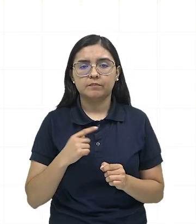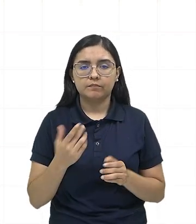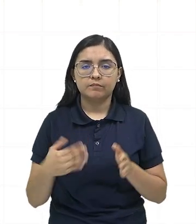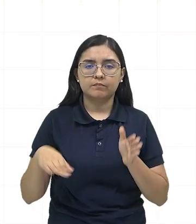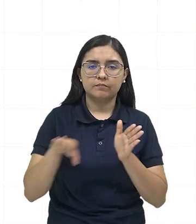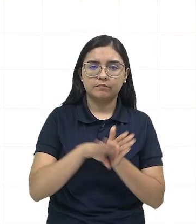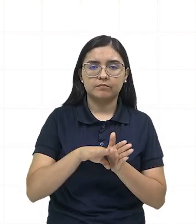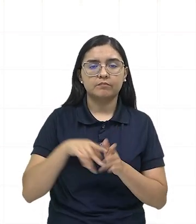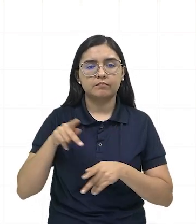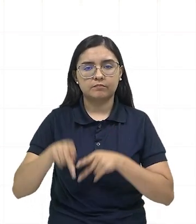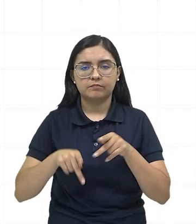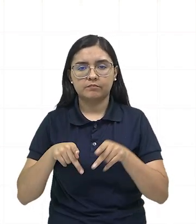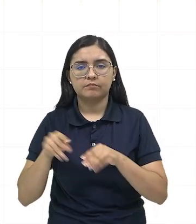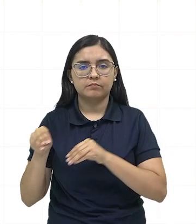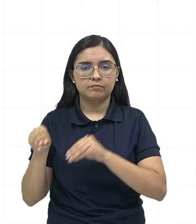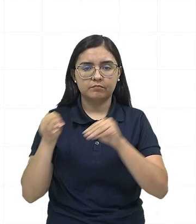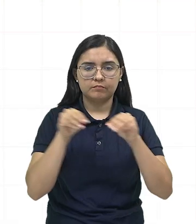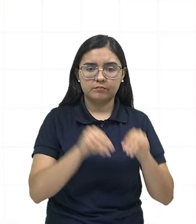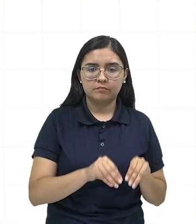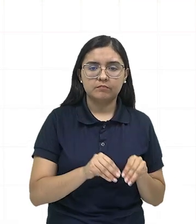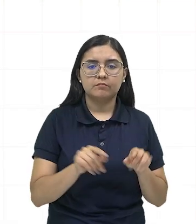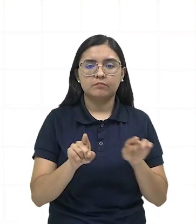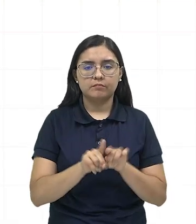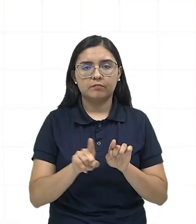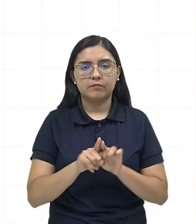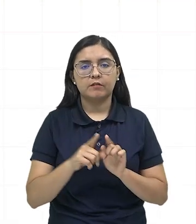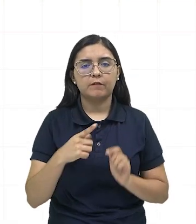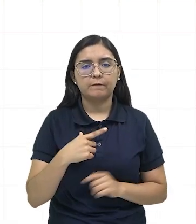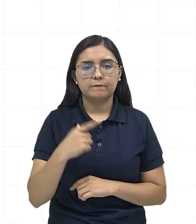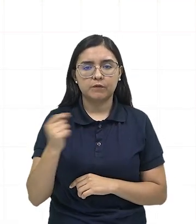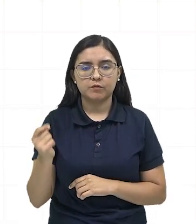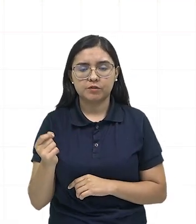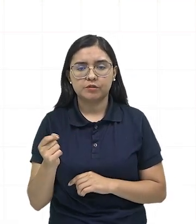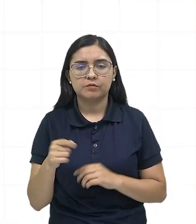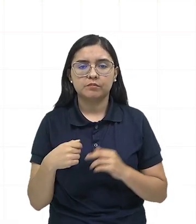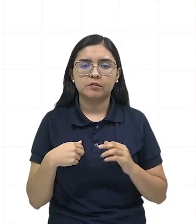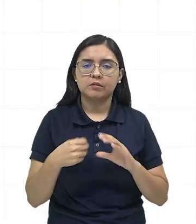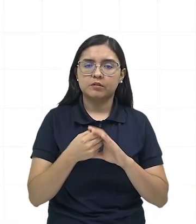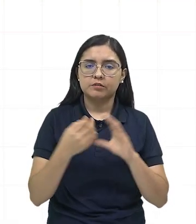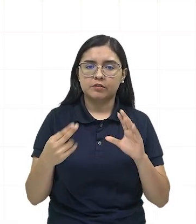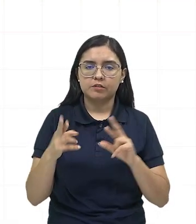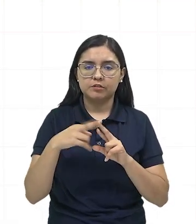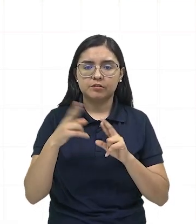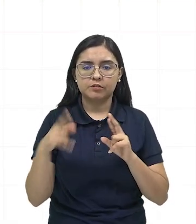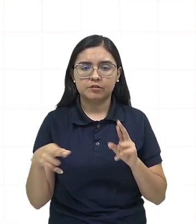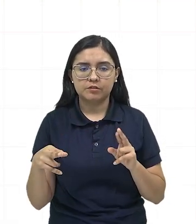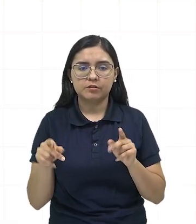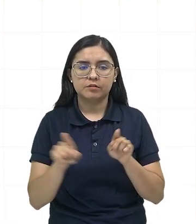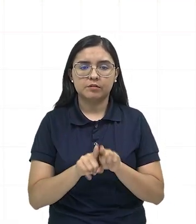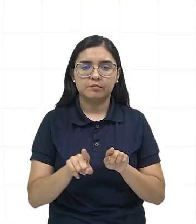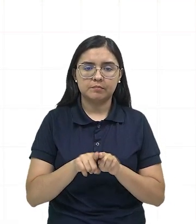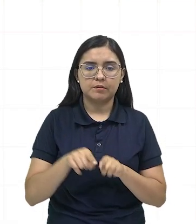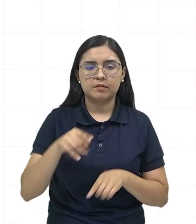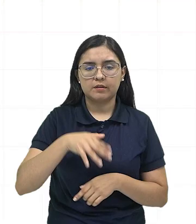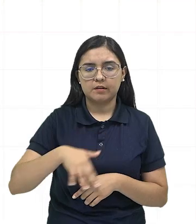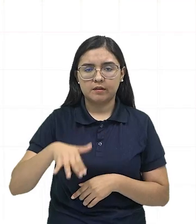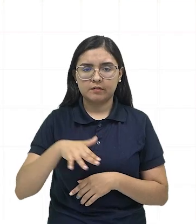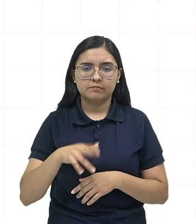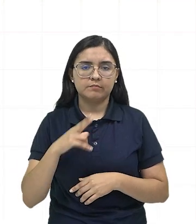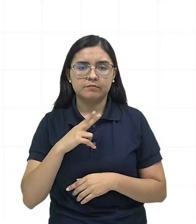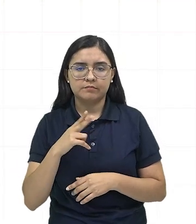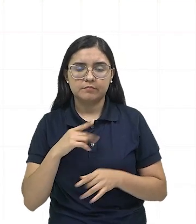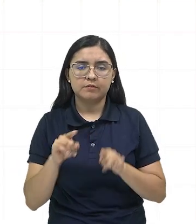peregrinos e da vinda, fugindo ali de aspectos religiosos, né, questão da lei dos cercamentos também, questão das